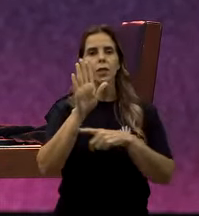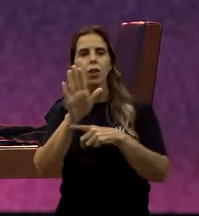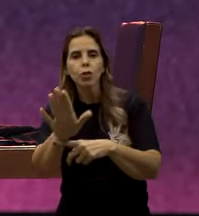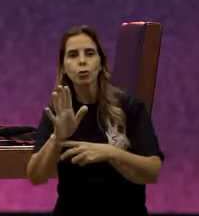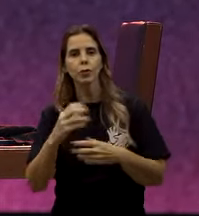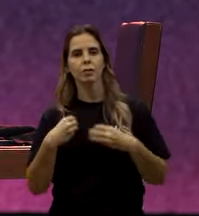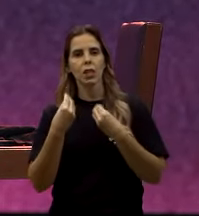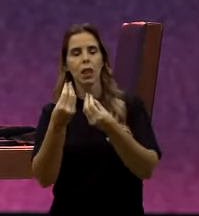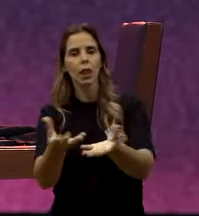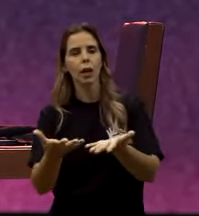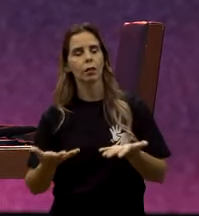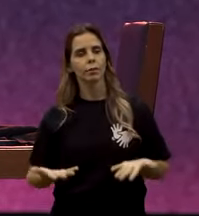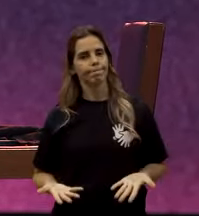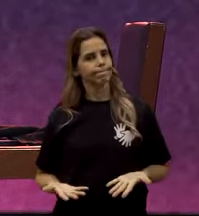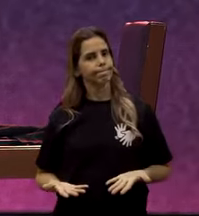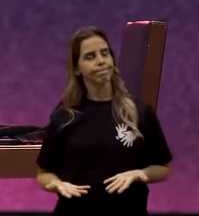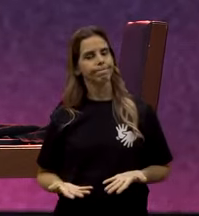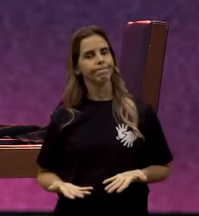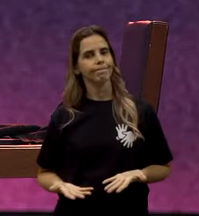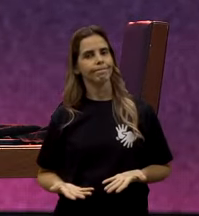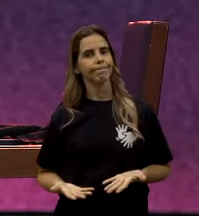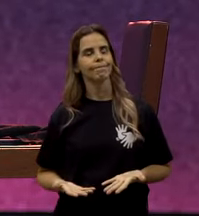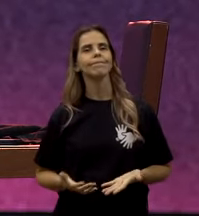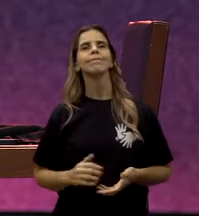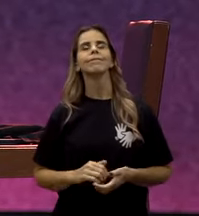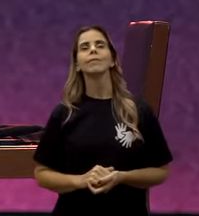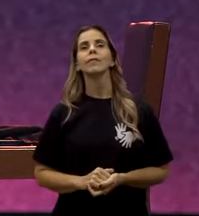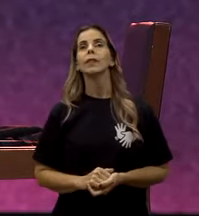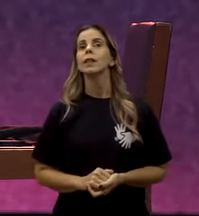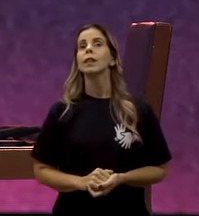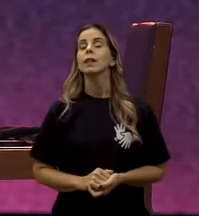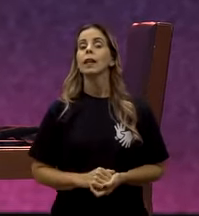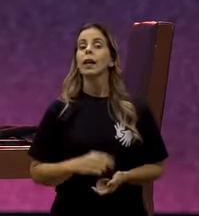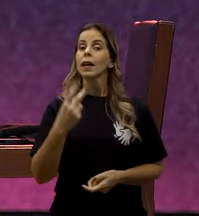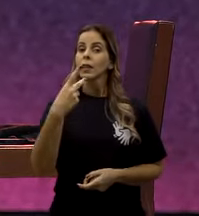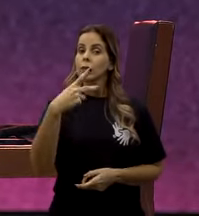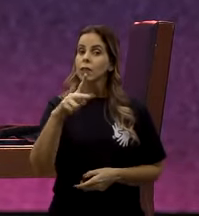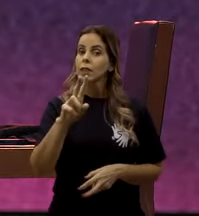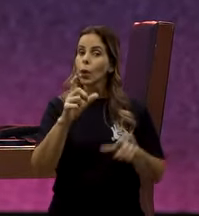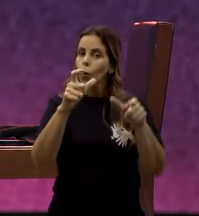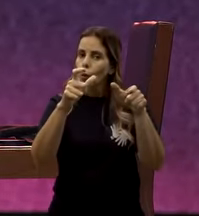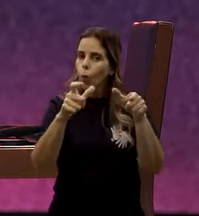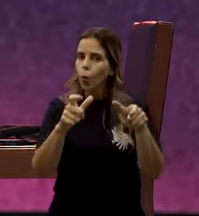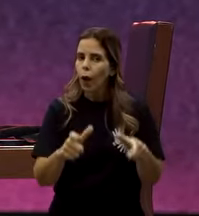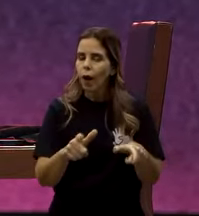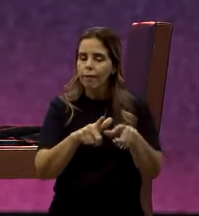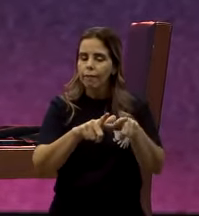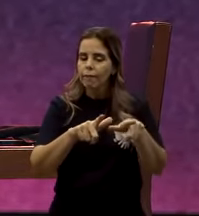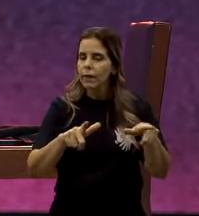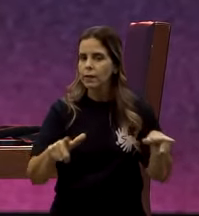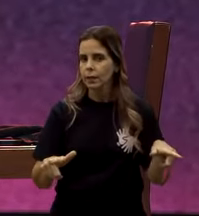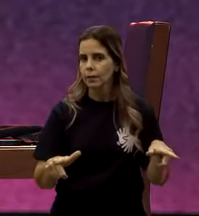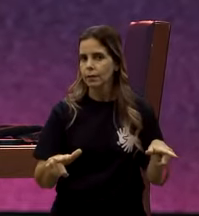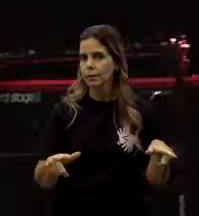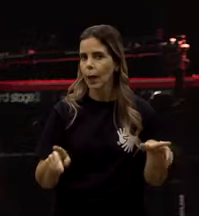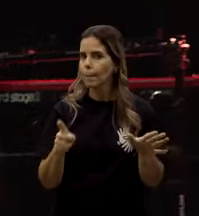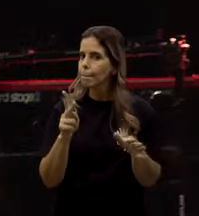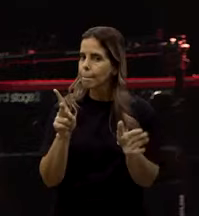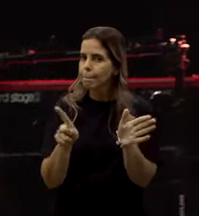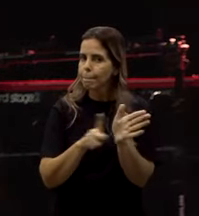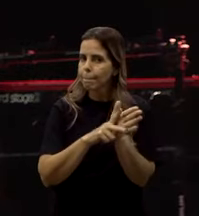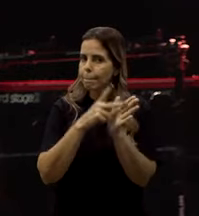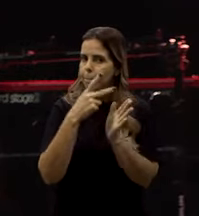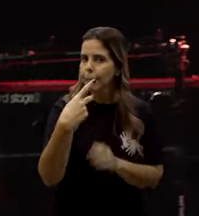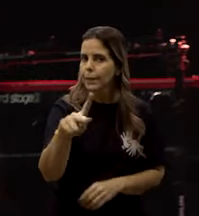sua sua cadeira tá vazia ninguém vai tomar o lugar que é teu eu vou